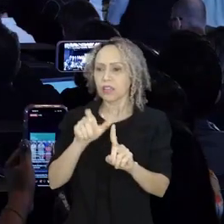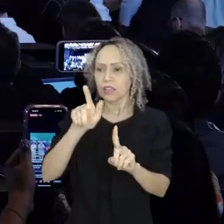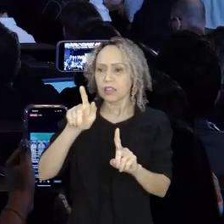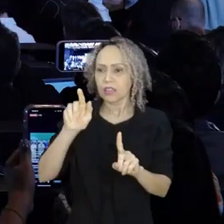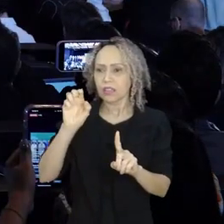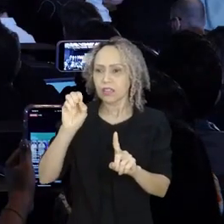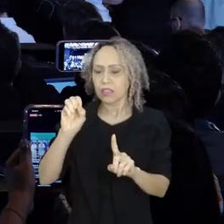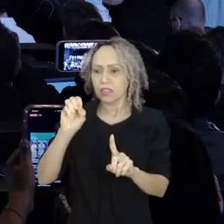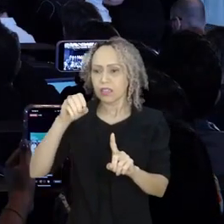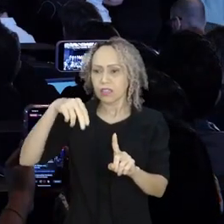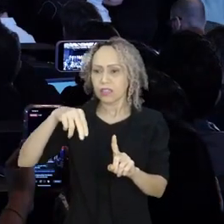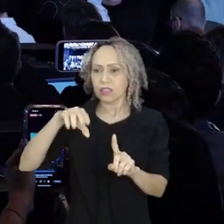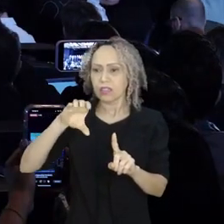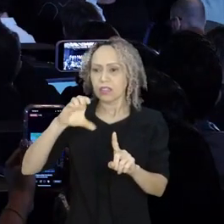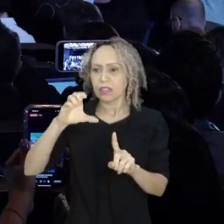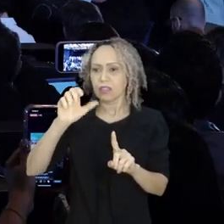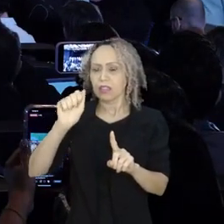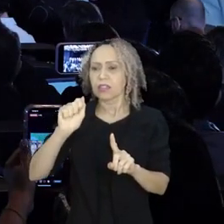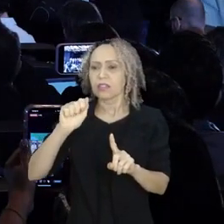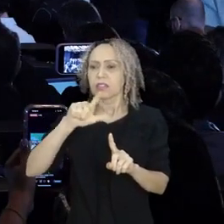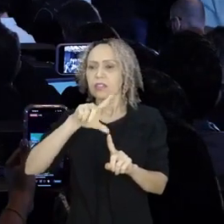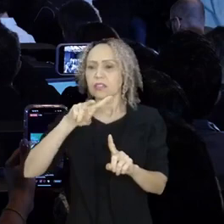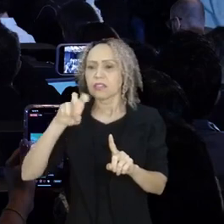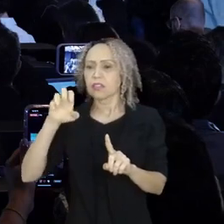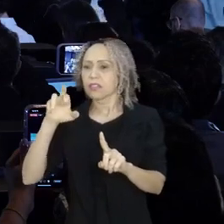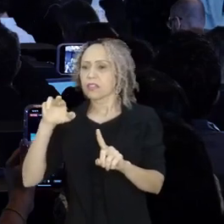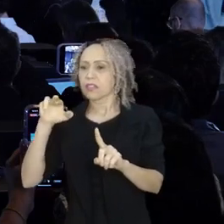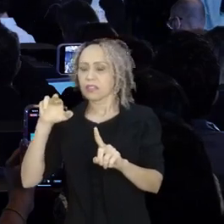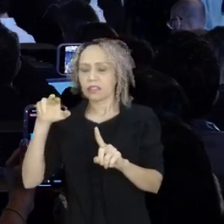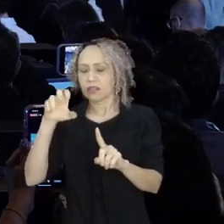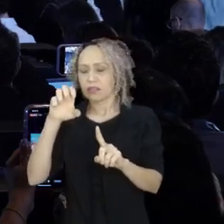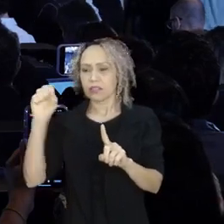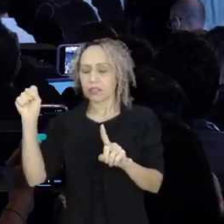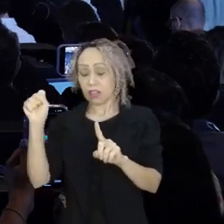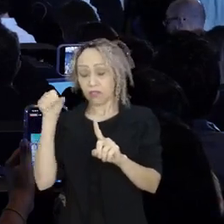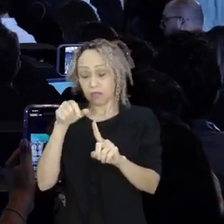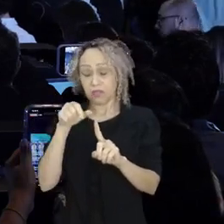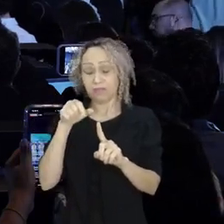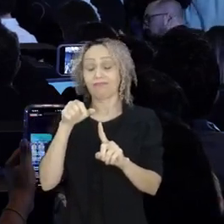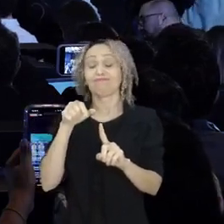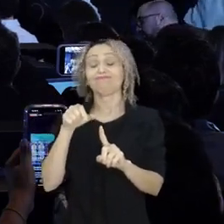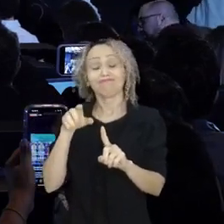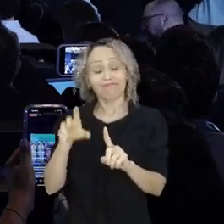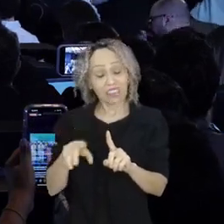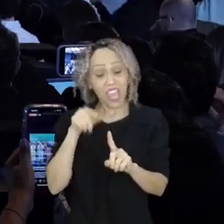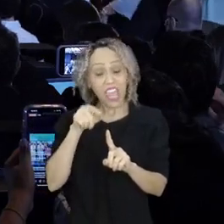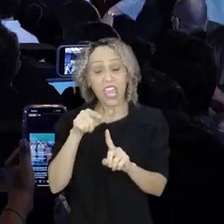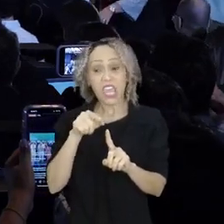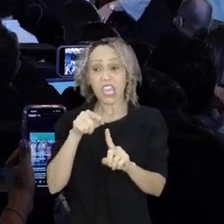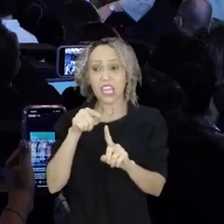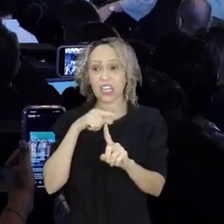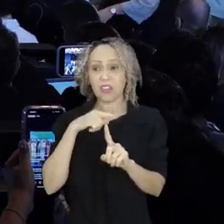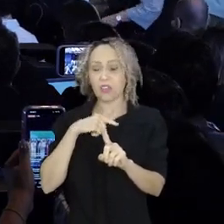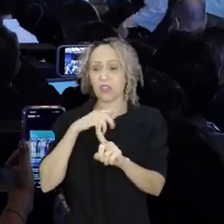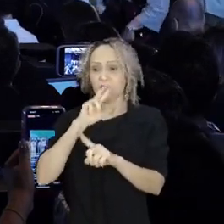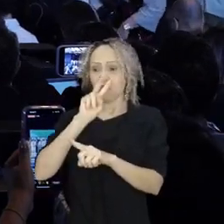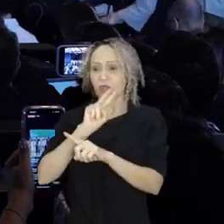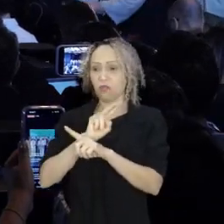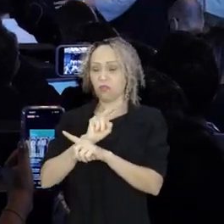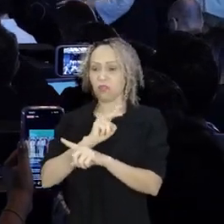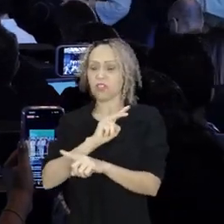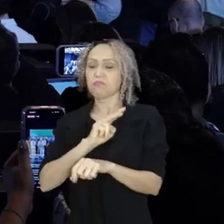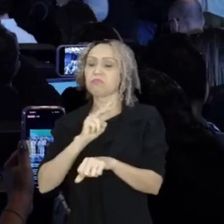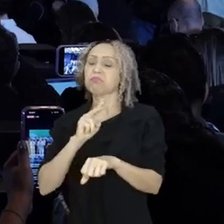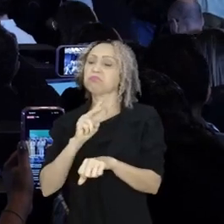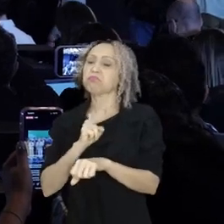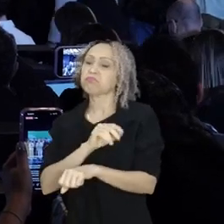Gonçalves Dias foi chefe da minha segurança durante 8 anos e agora ele vai ser o ministro